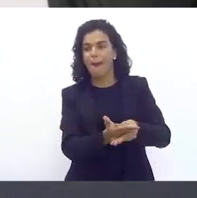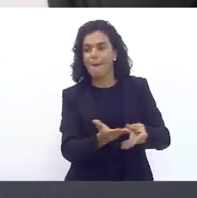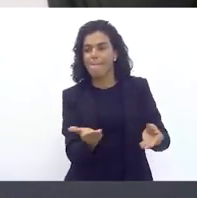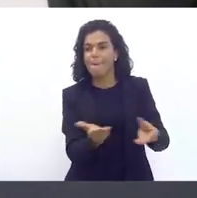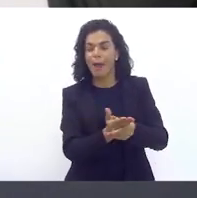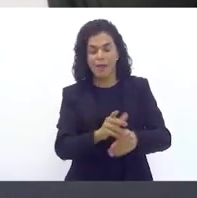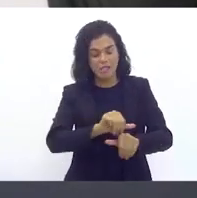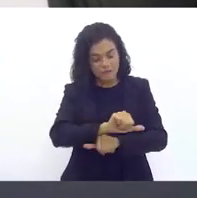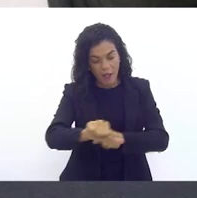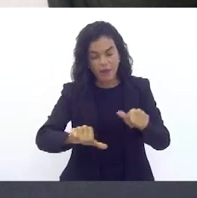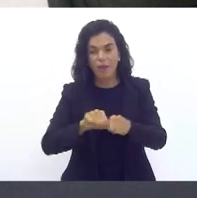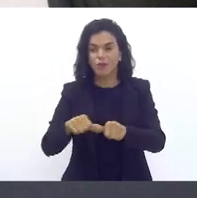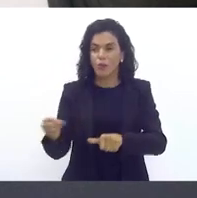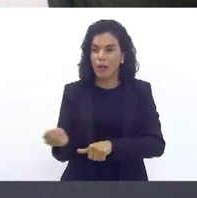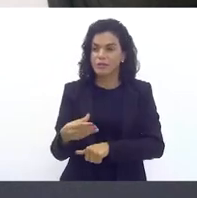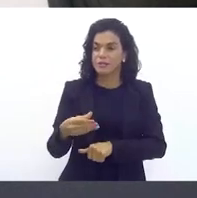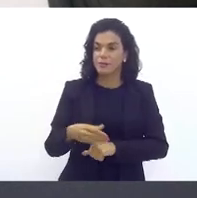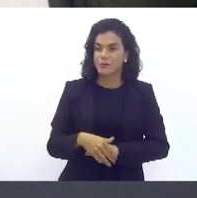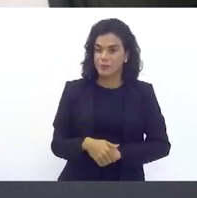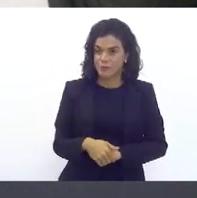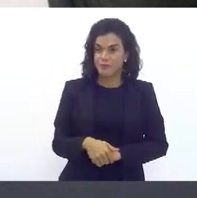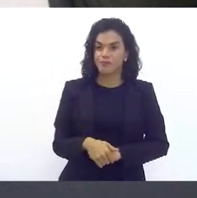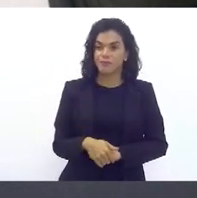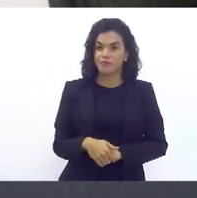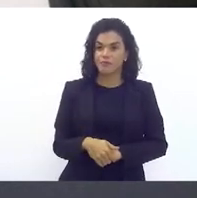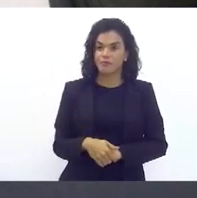vai atualizando isso daí. Tá?